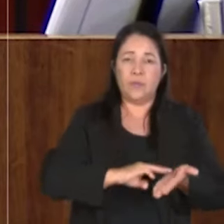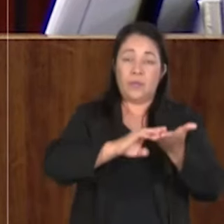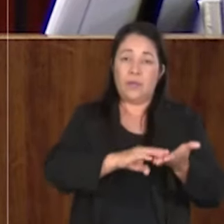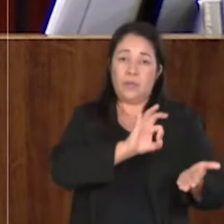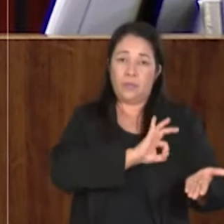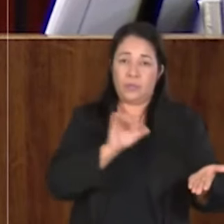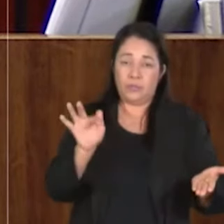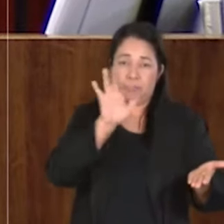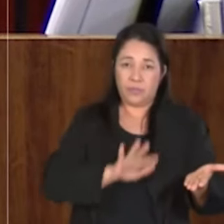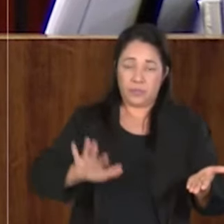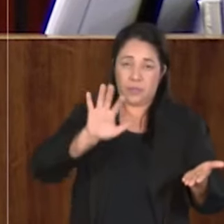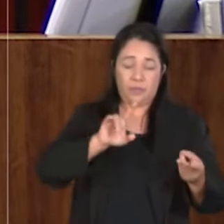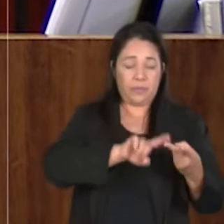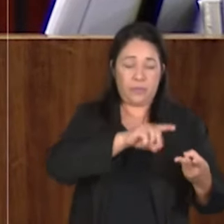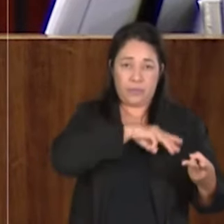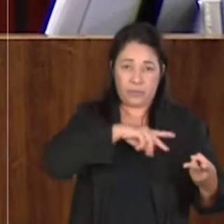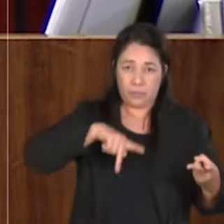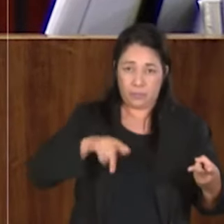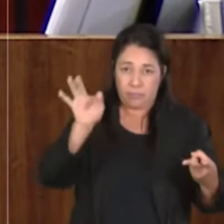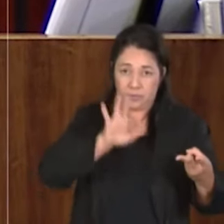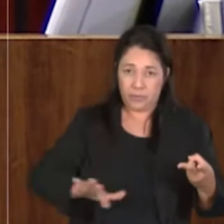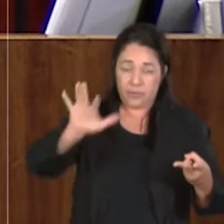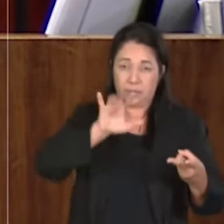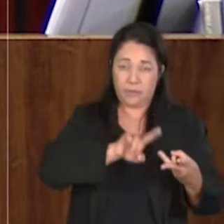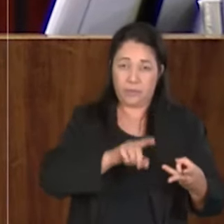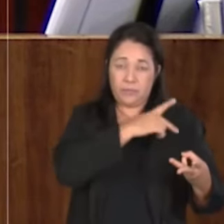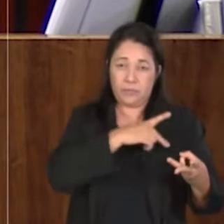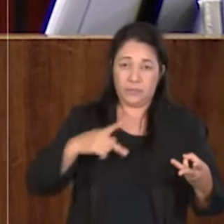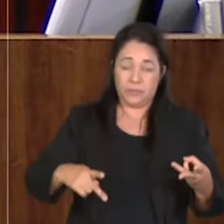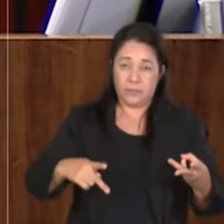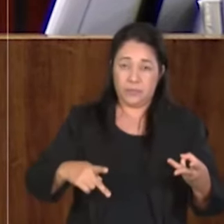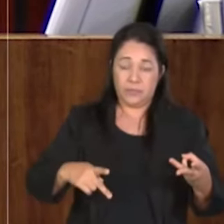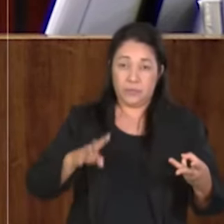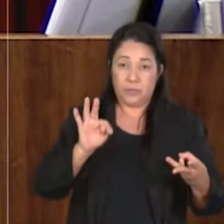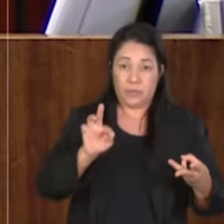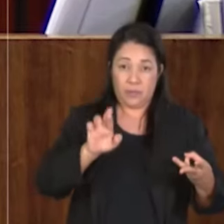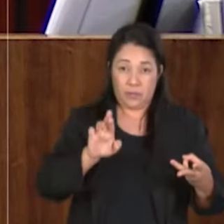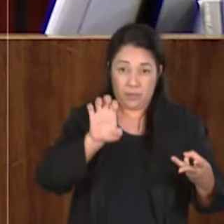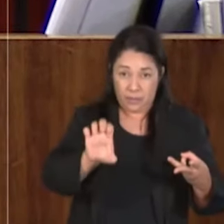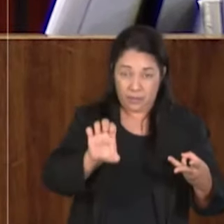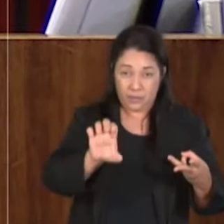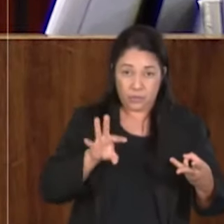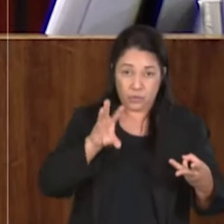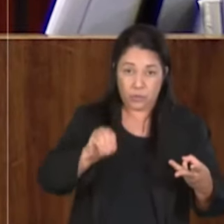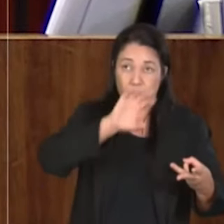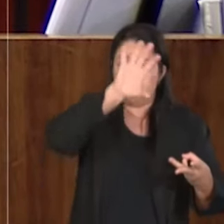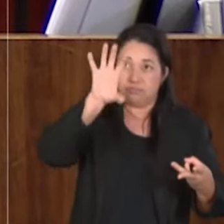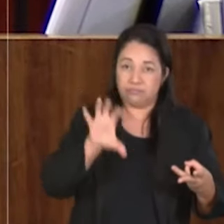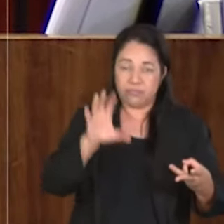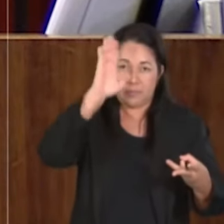Federal, ao Ministério Público Federal e aos presidentes dos tribunais regionais eleitorais para que eles